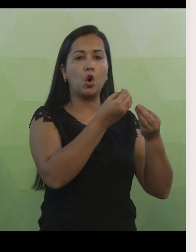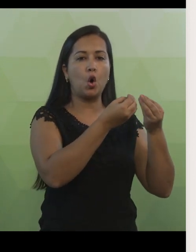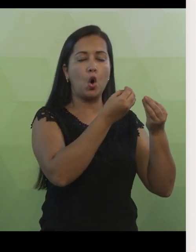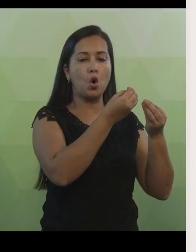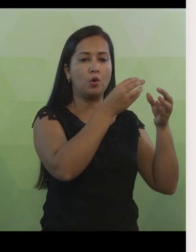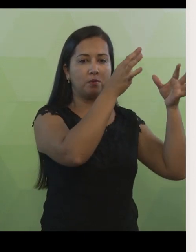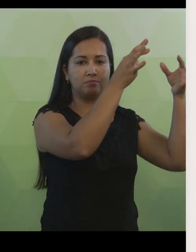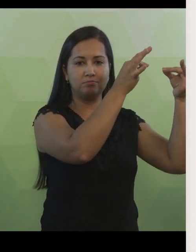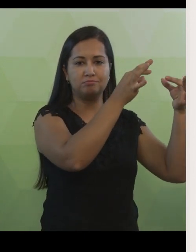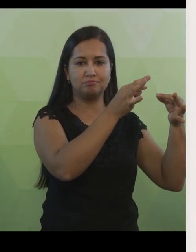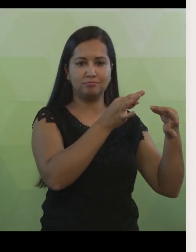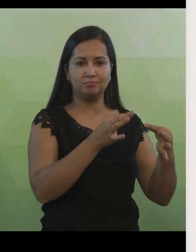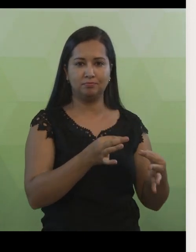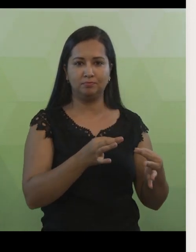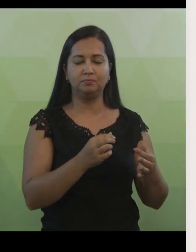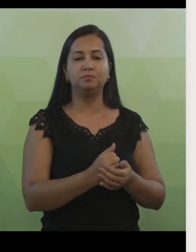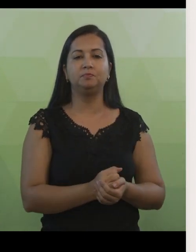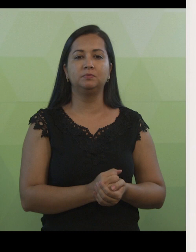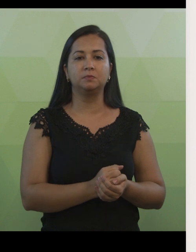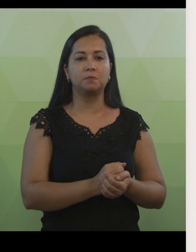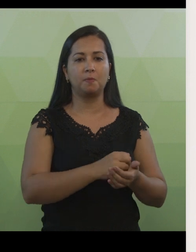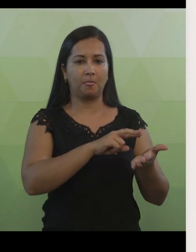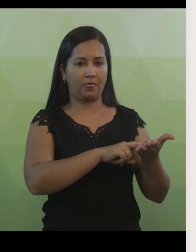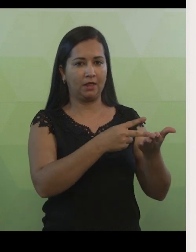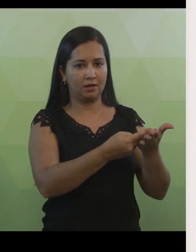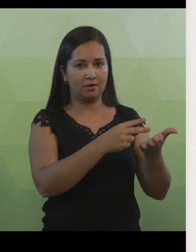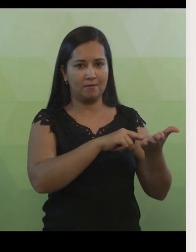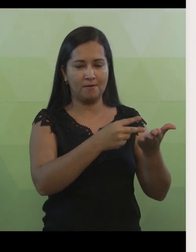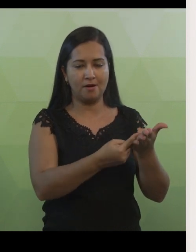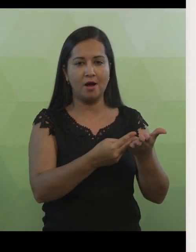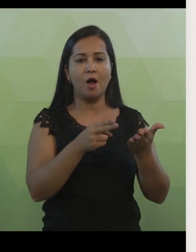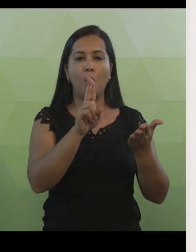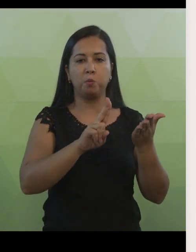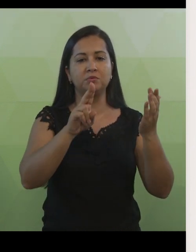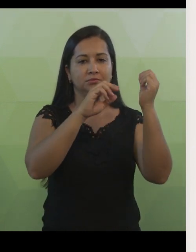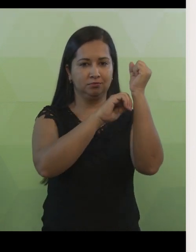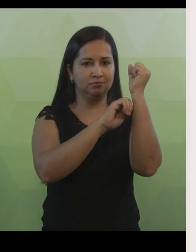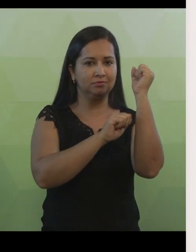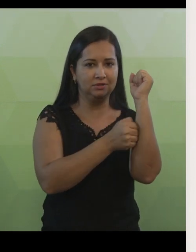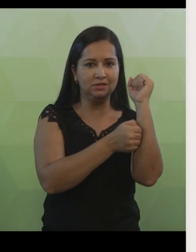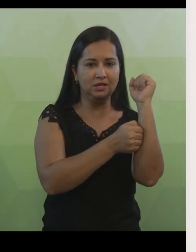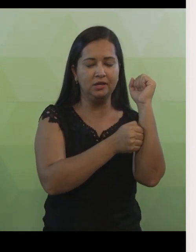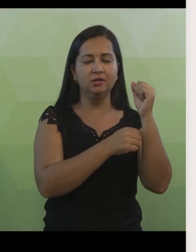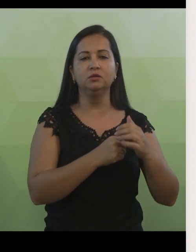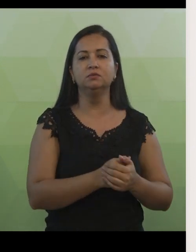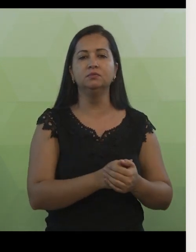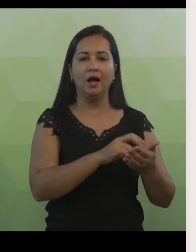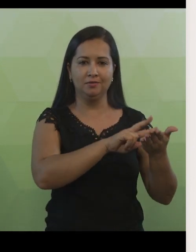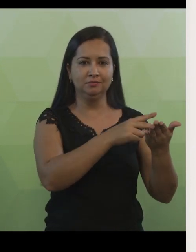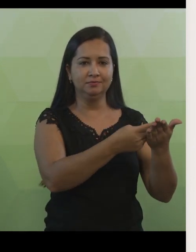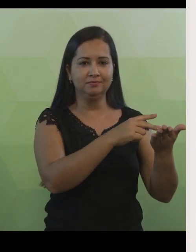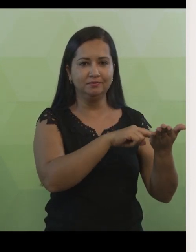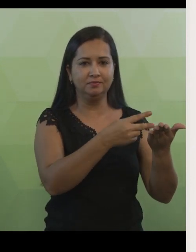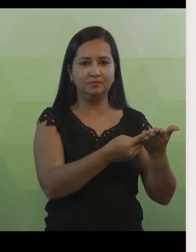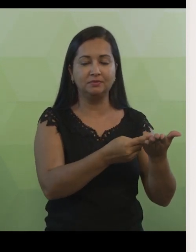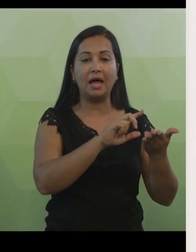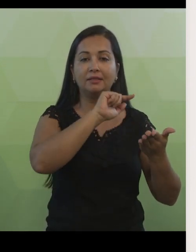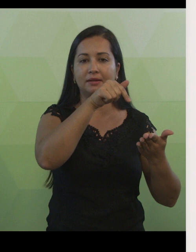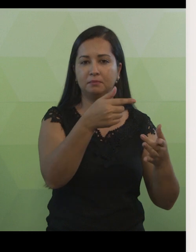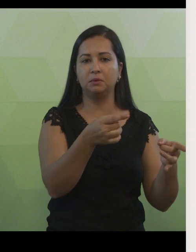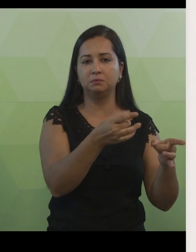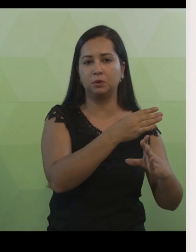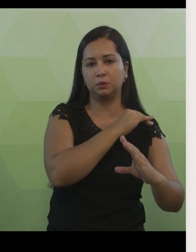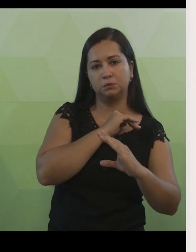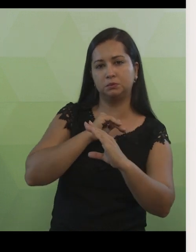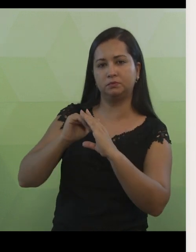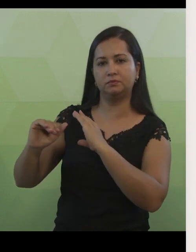origem, aplica um algoritmo de criptografia, utilizando a chave, aí o texto é criptografado e depois enviado